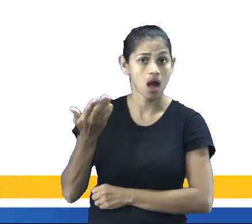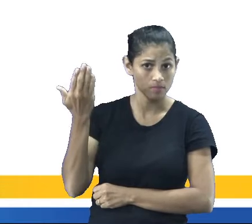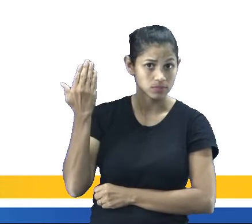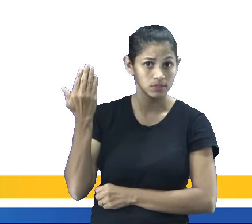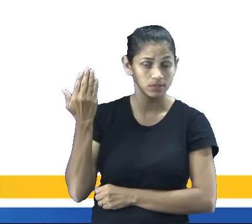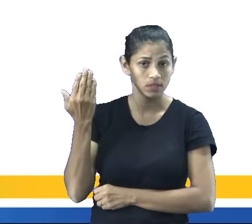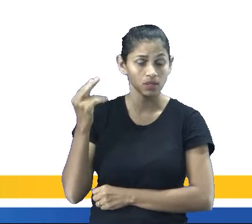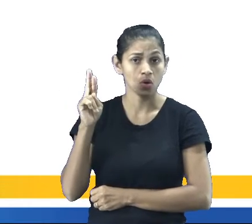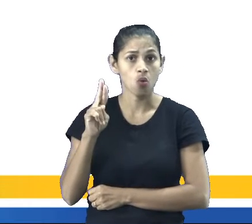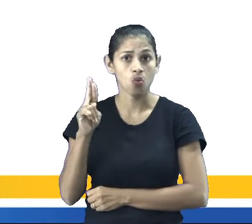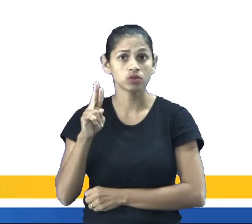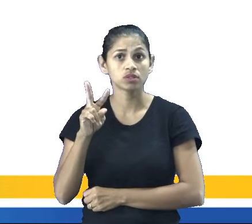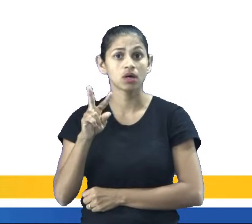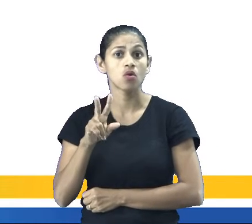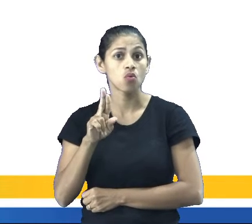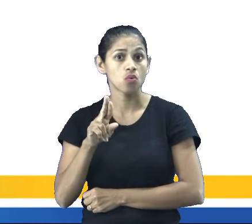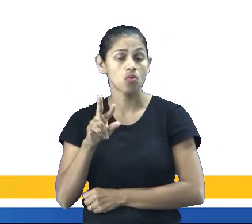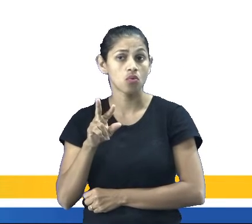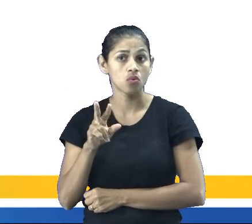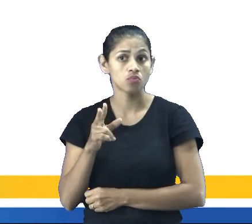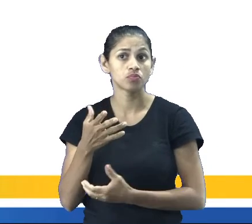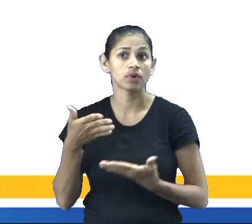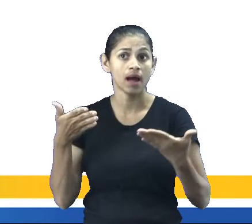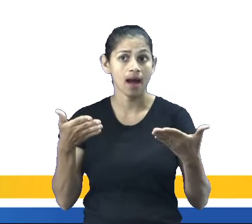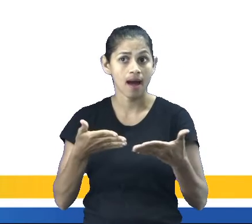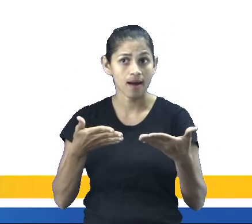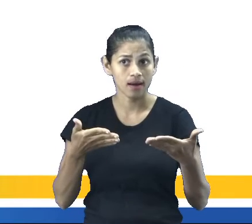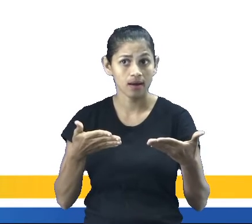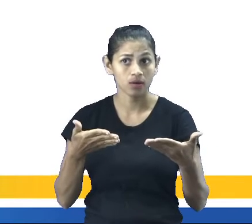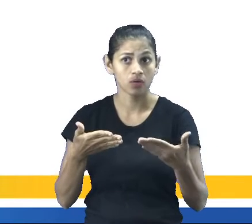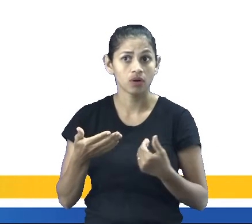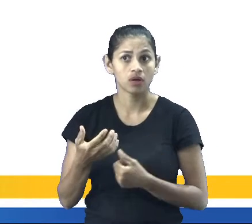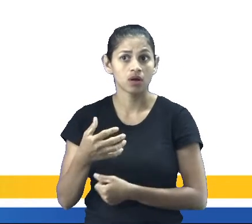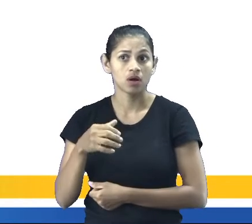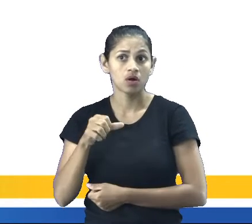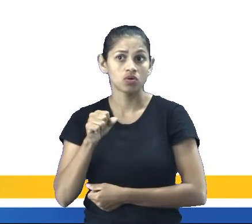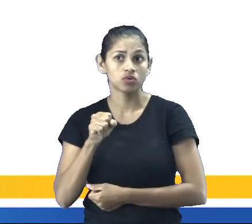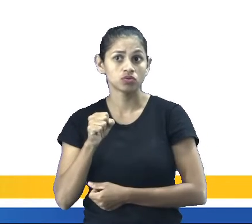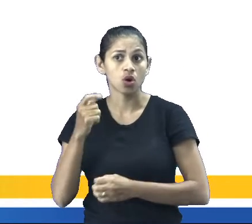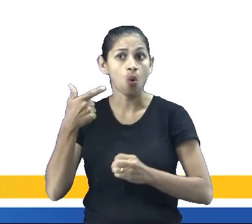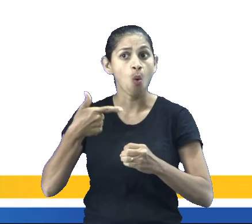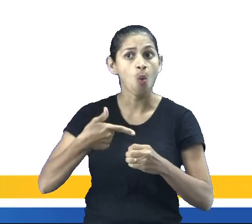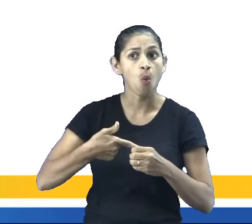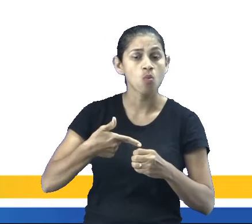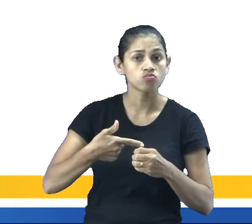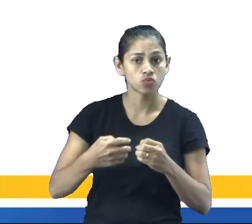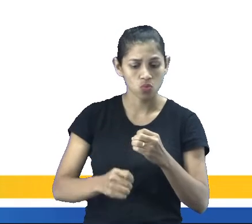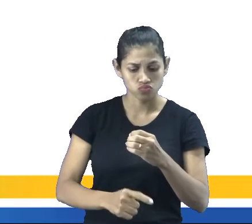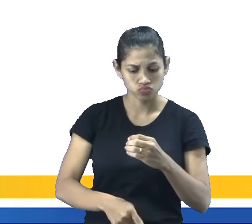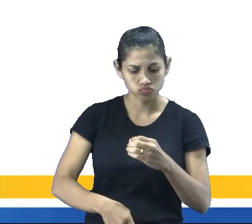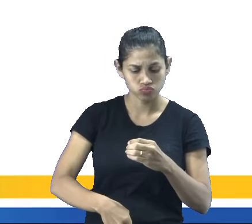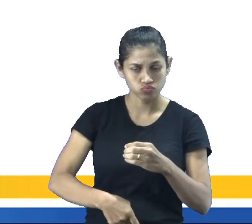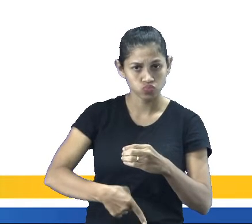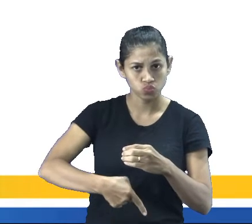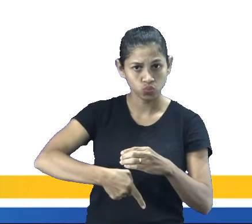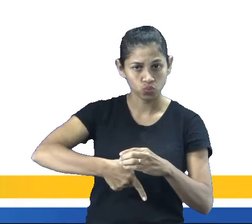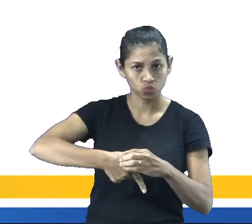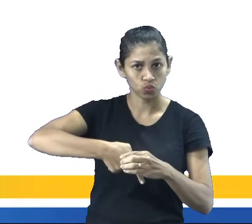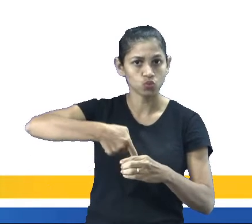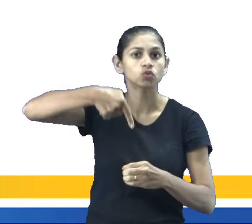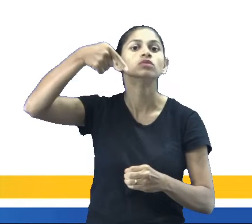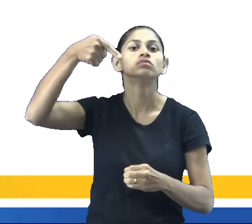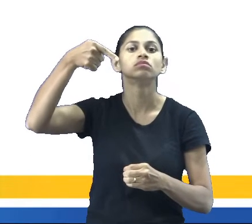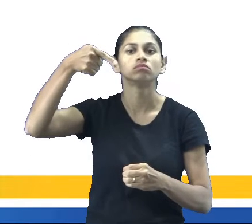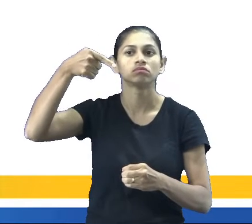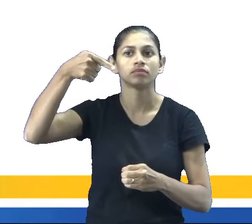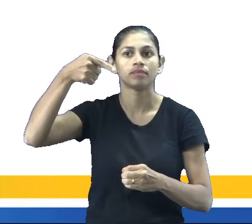né? E aqui na termoelétrica a gente vai usar combustíveis fósseis, né? Como carvão, mineral, óleo, gás, petróleo, entre